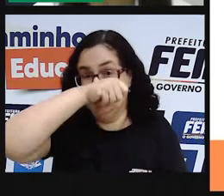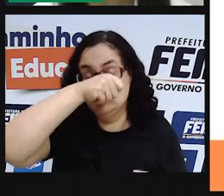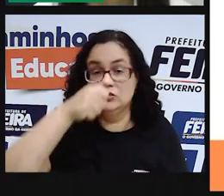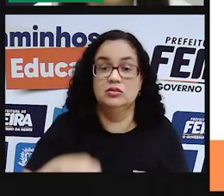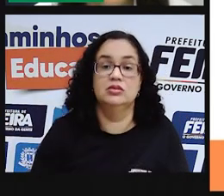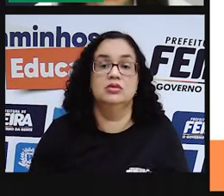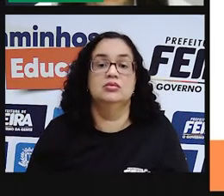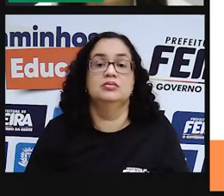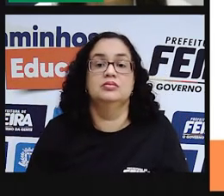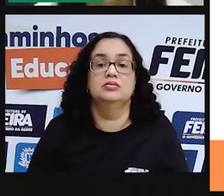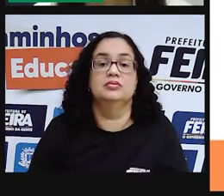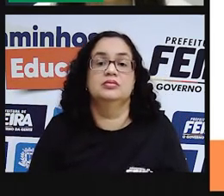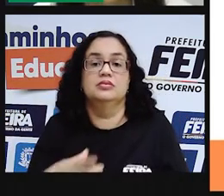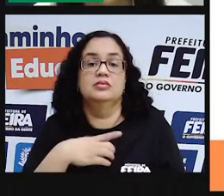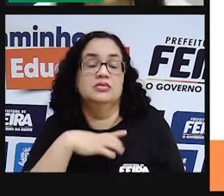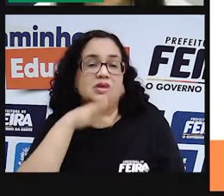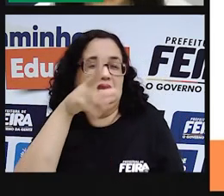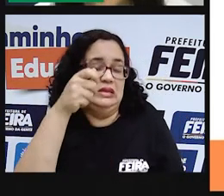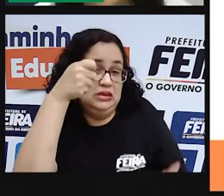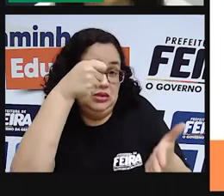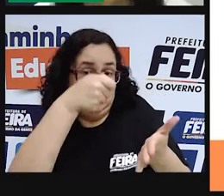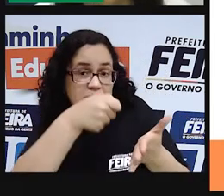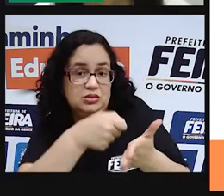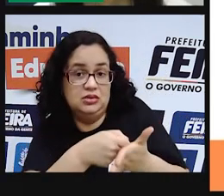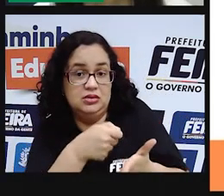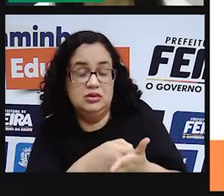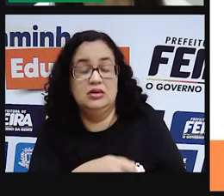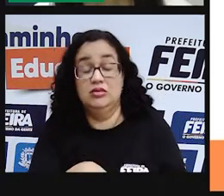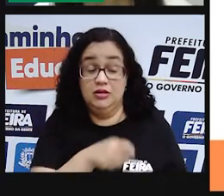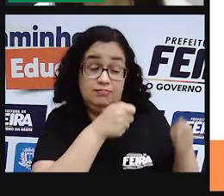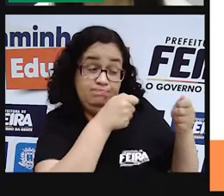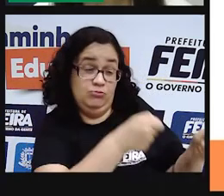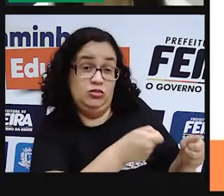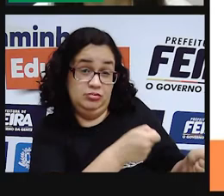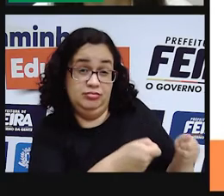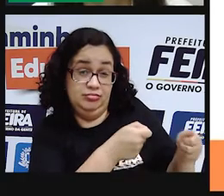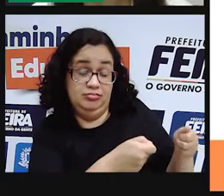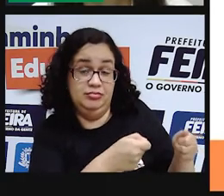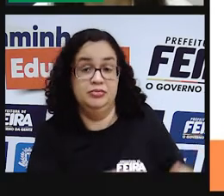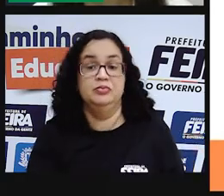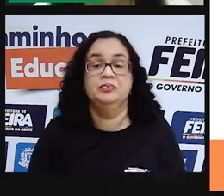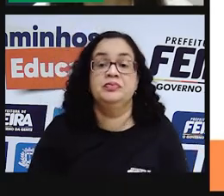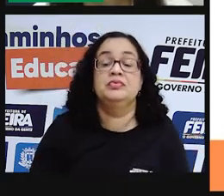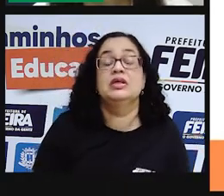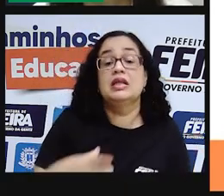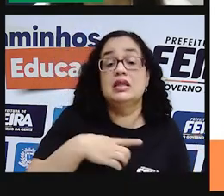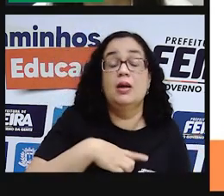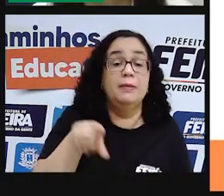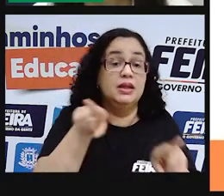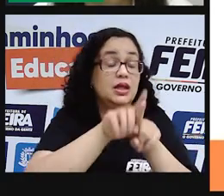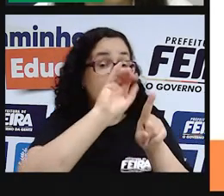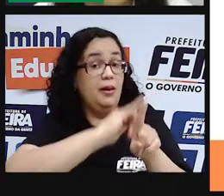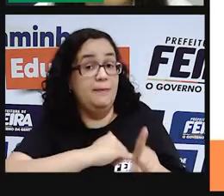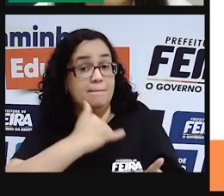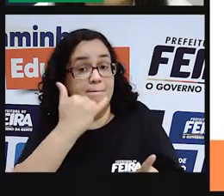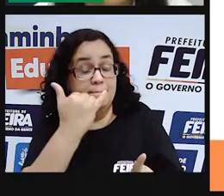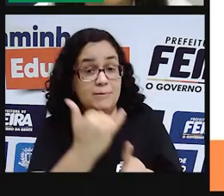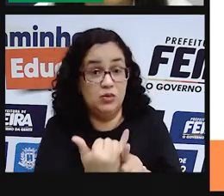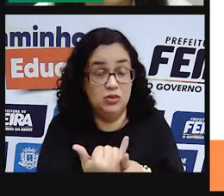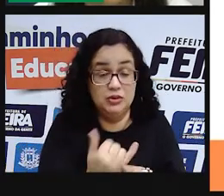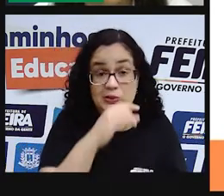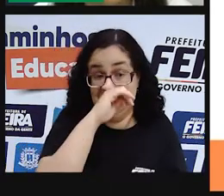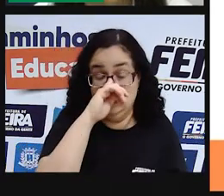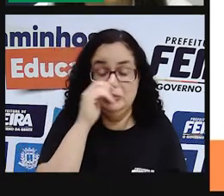dominar, manipular, chantagear e infernizar. E tem também o bullying